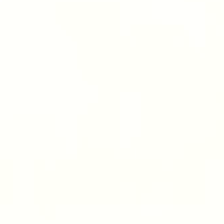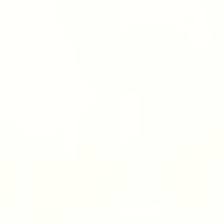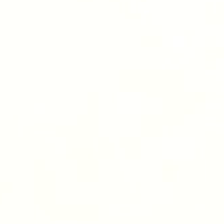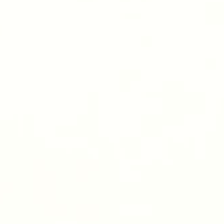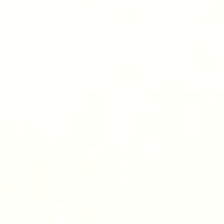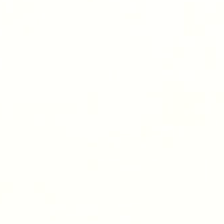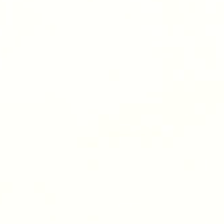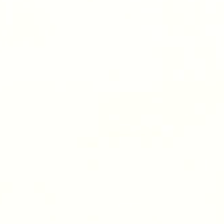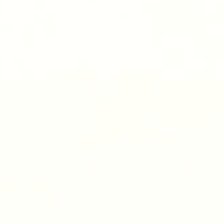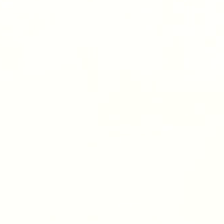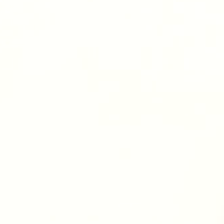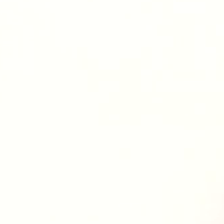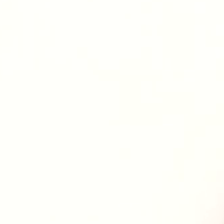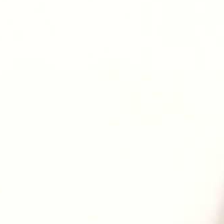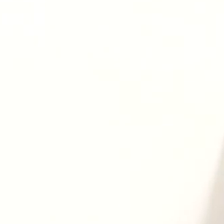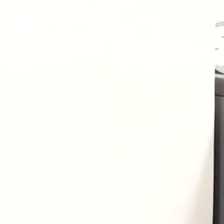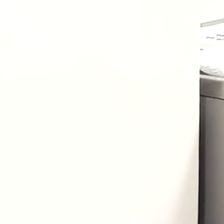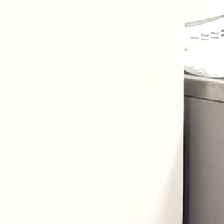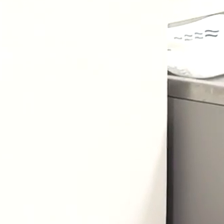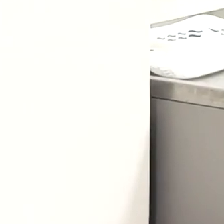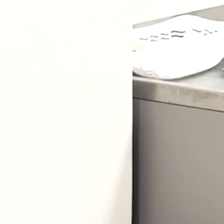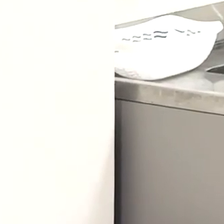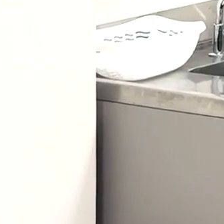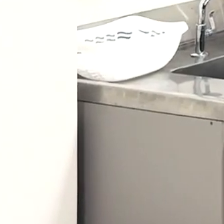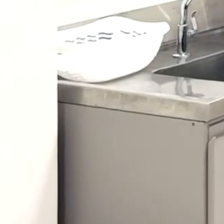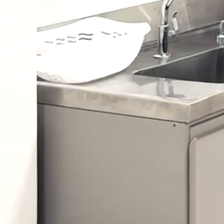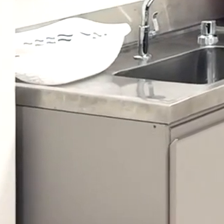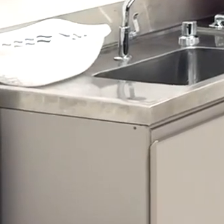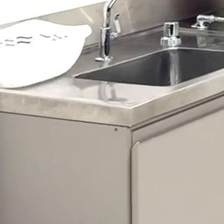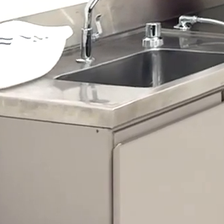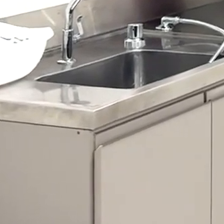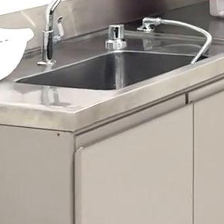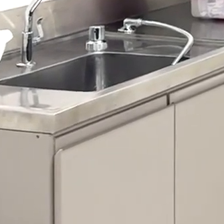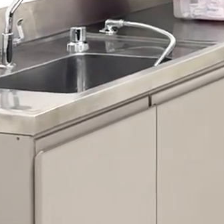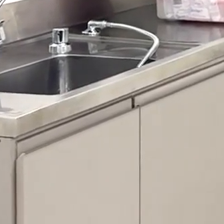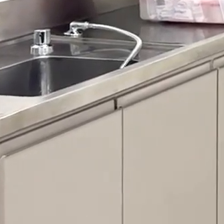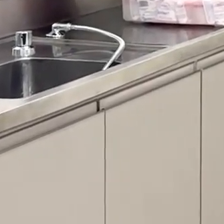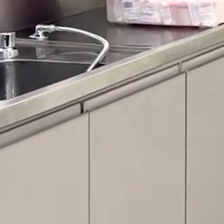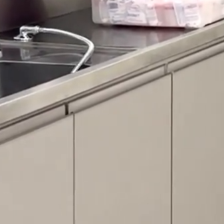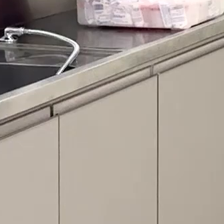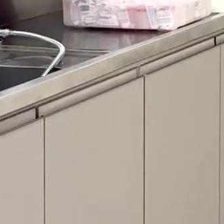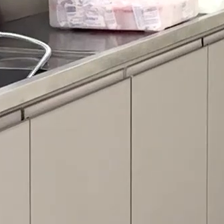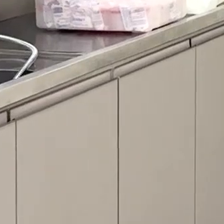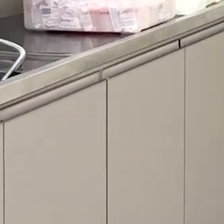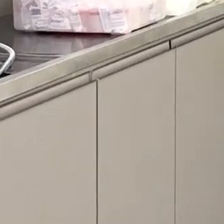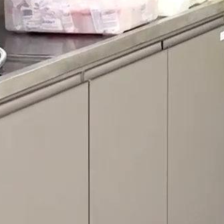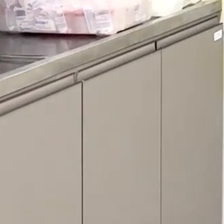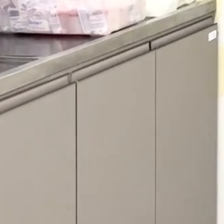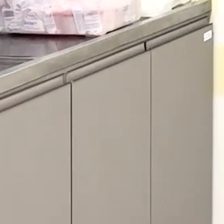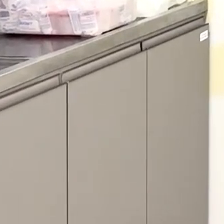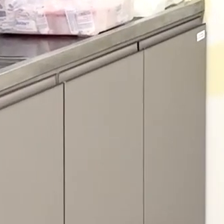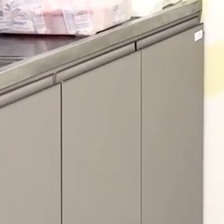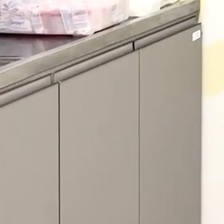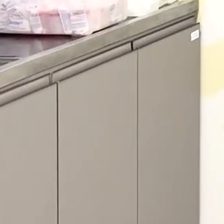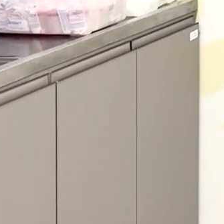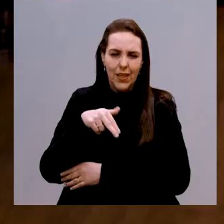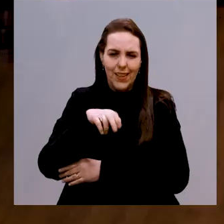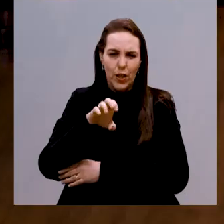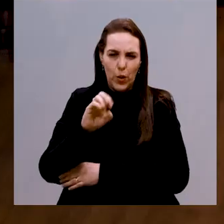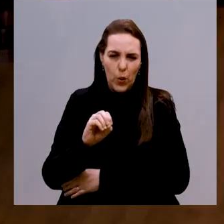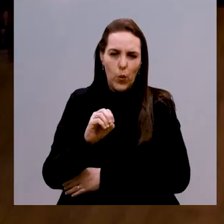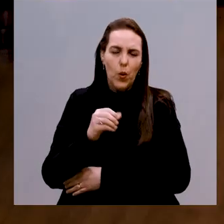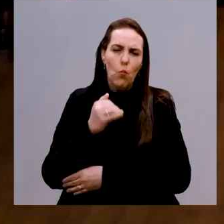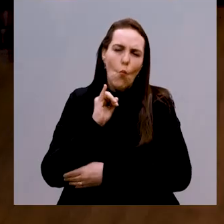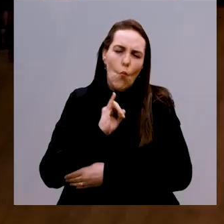banco de leite. Então, primeiramente, esse leite está sendo ofertado para esses bebês prematuros que estão na UTI NEL, com baixo peso,